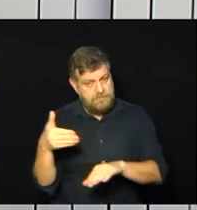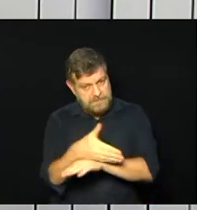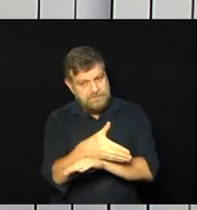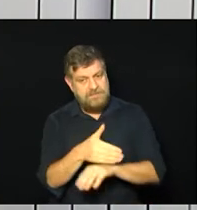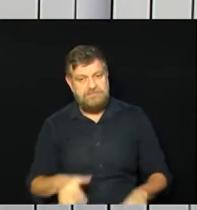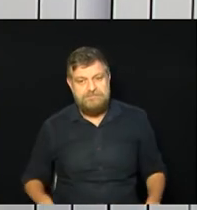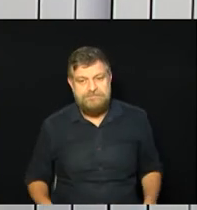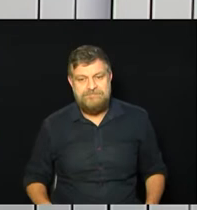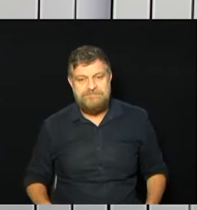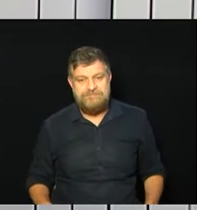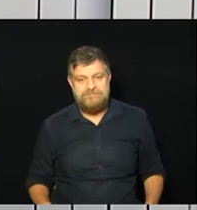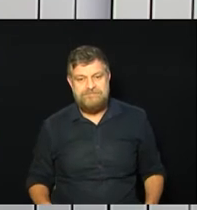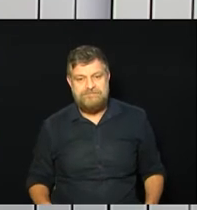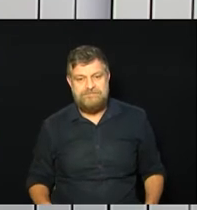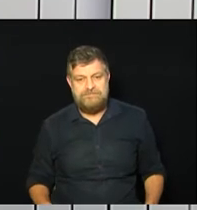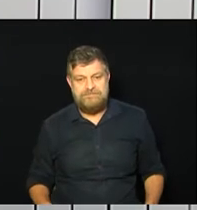97829-3776.